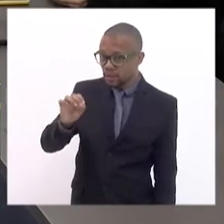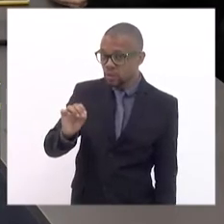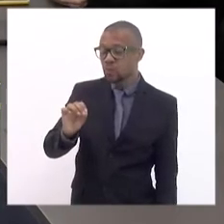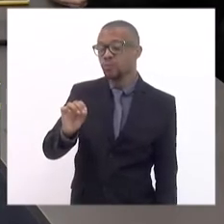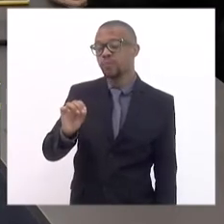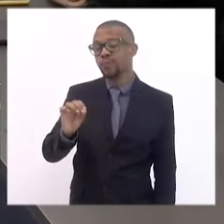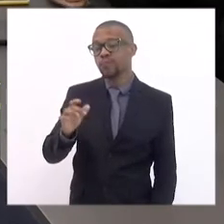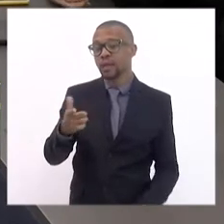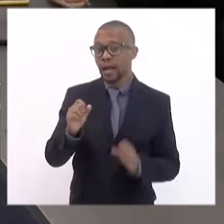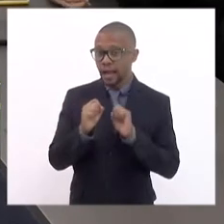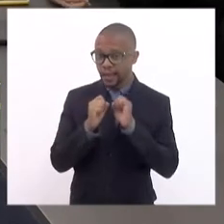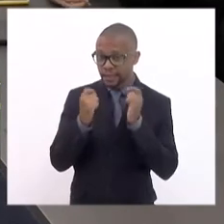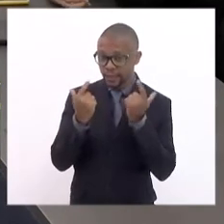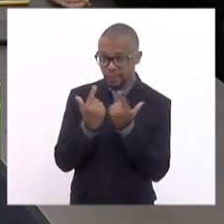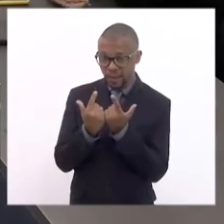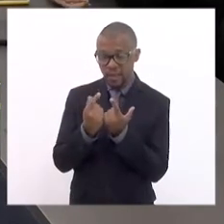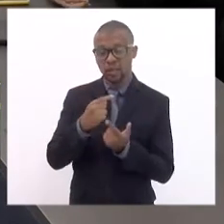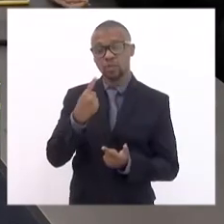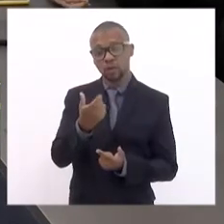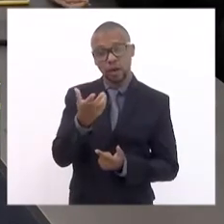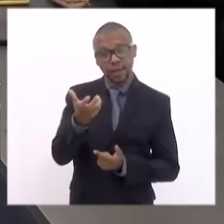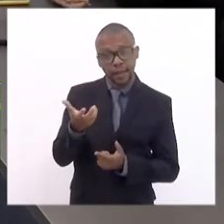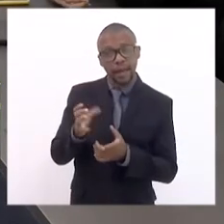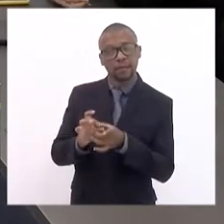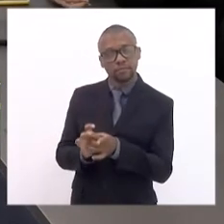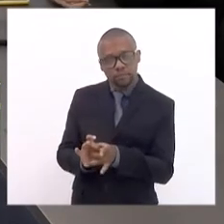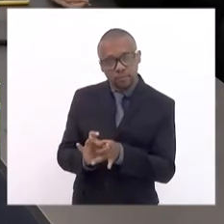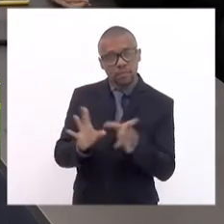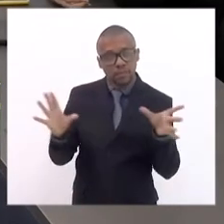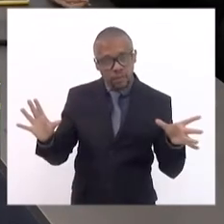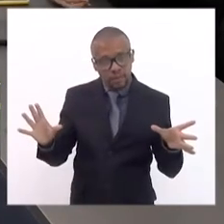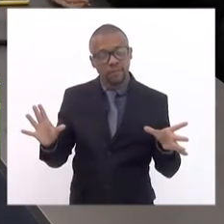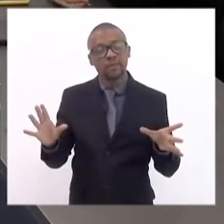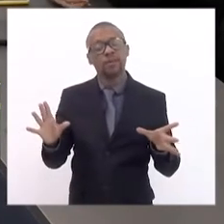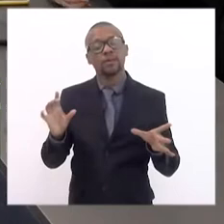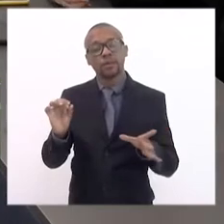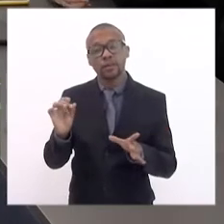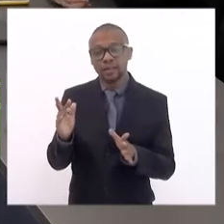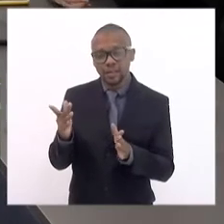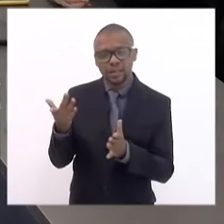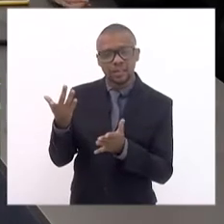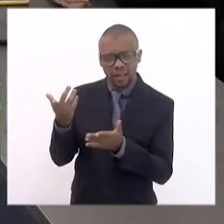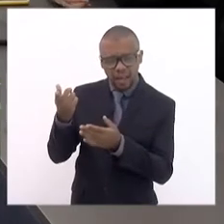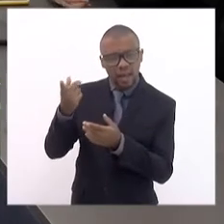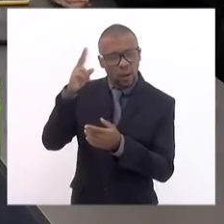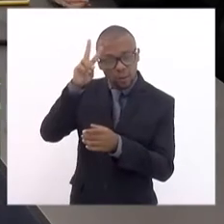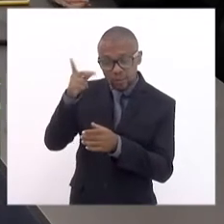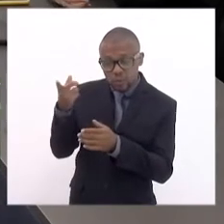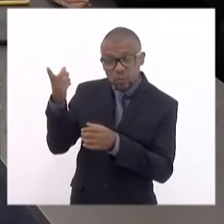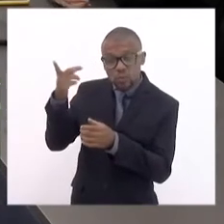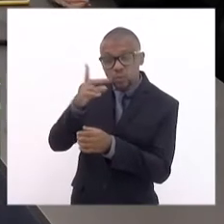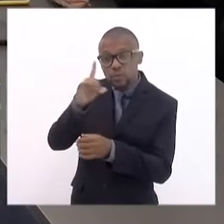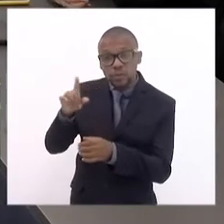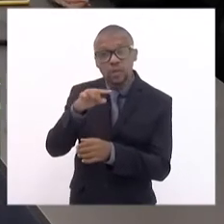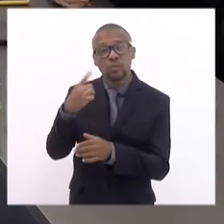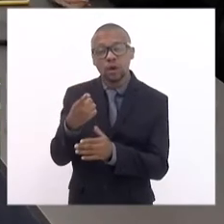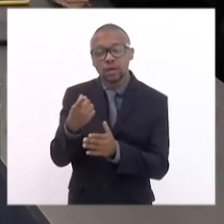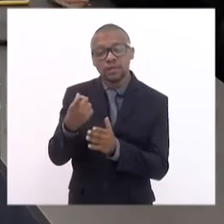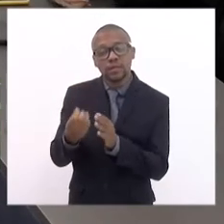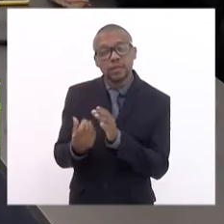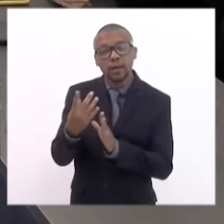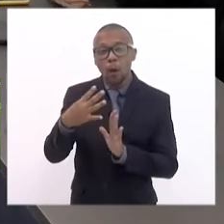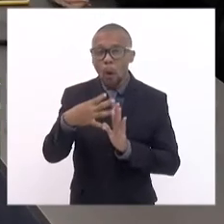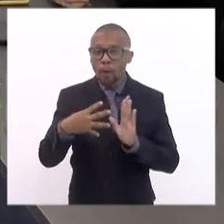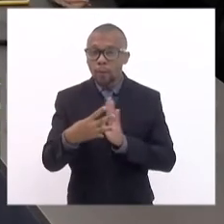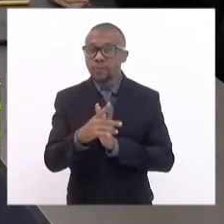Assembleia Legislativa tem predisposição, falei com o secretário Patrick Welber, na última conversa que fiz com o André, foi no dia que fizemos aquela agenda em 23